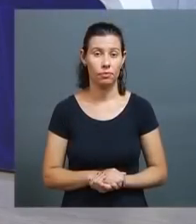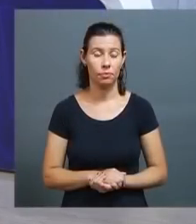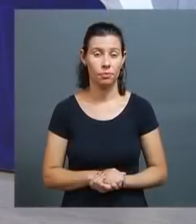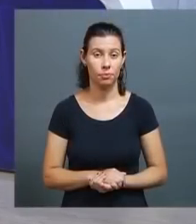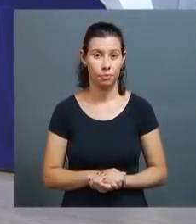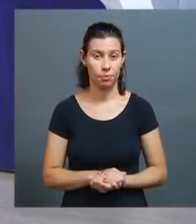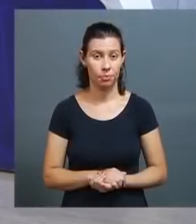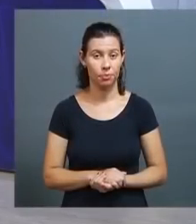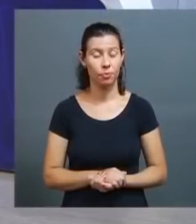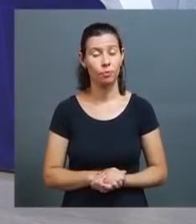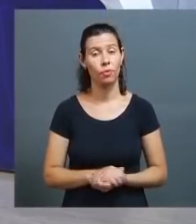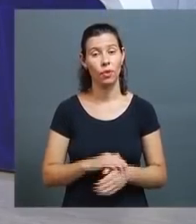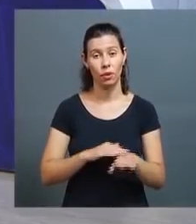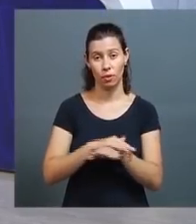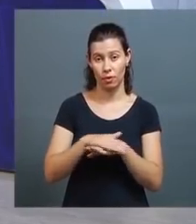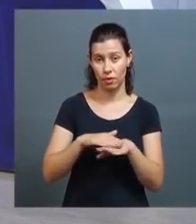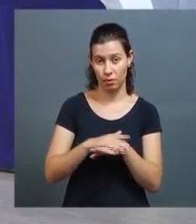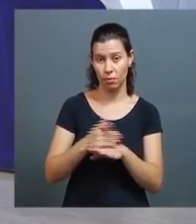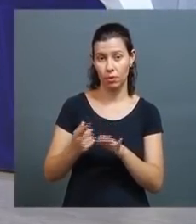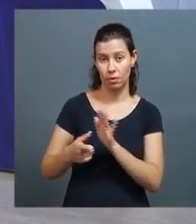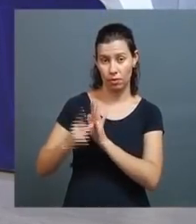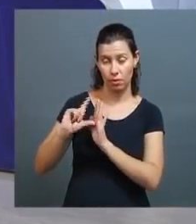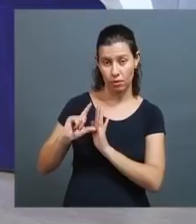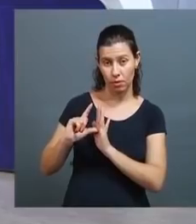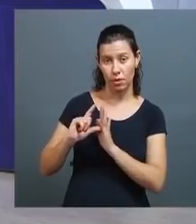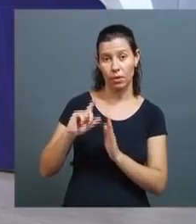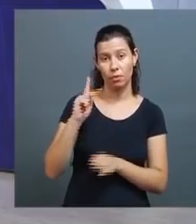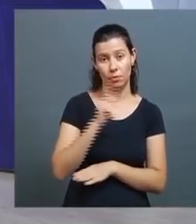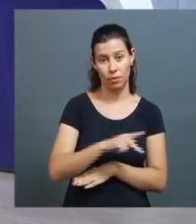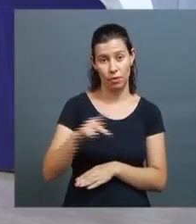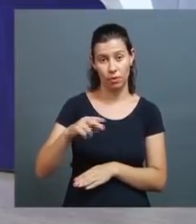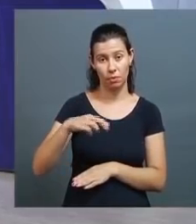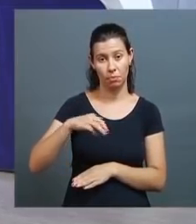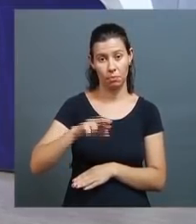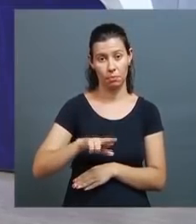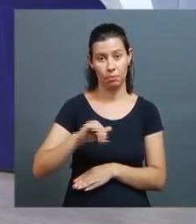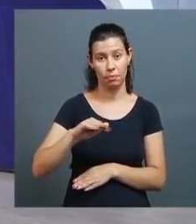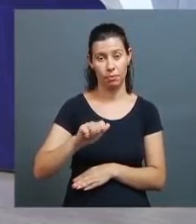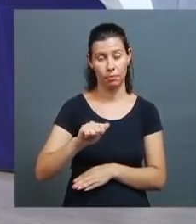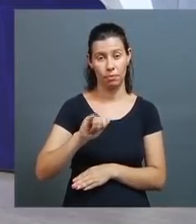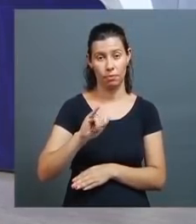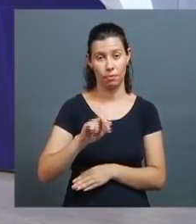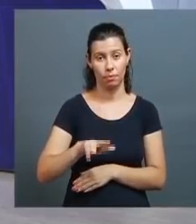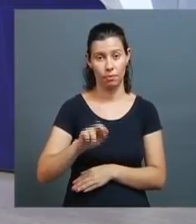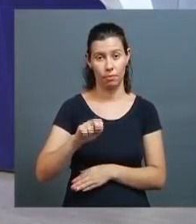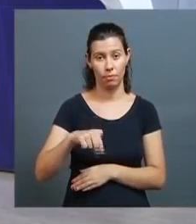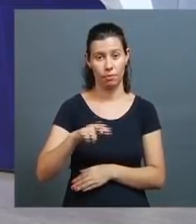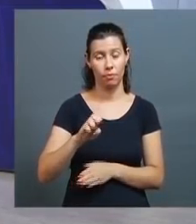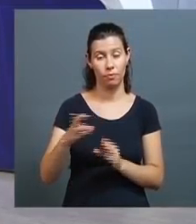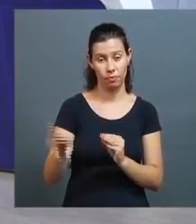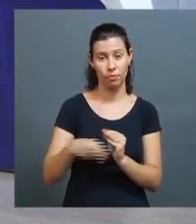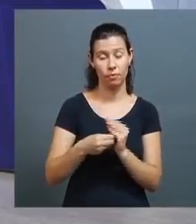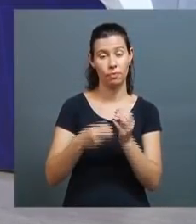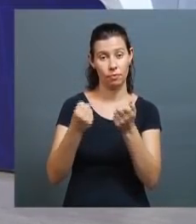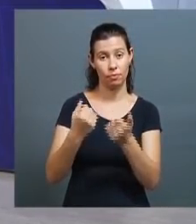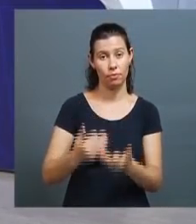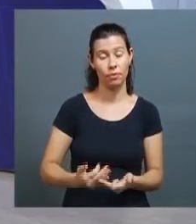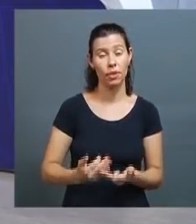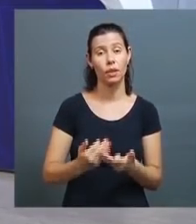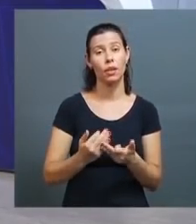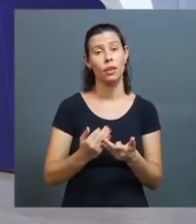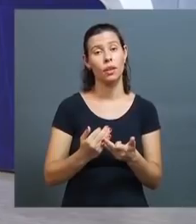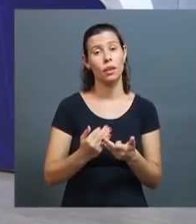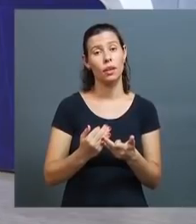Bom, como a gente estava conversando no primeiro bloco, a professora Maria Irene quer complementar o que a doutora Nive estava falando, né, professora, sobre a questão de